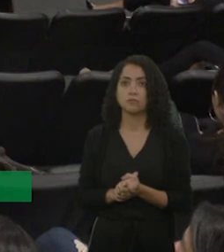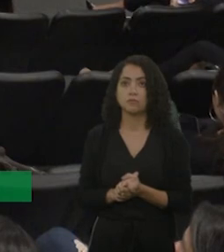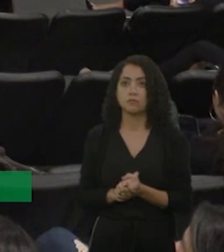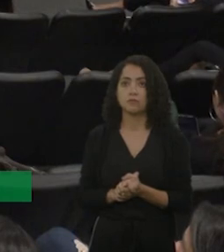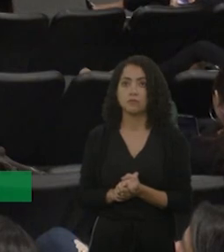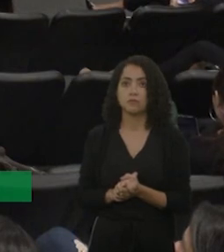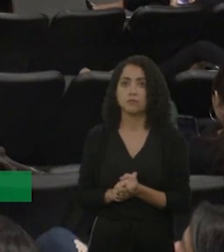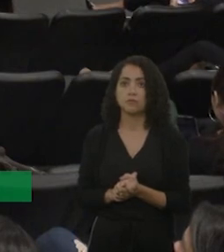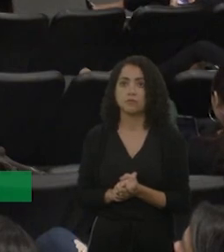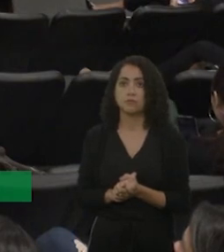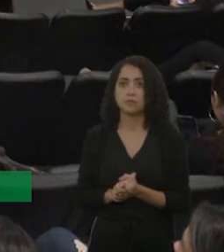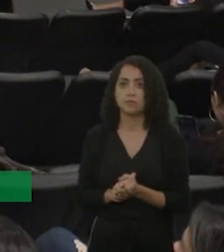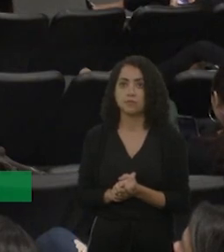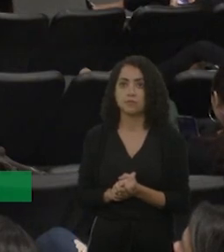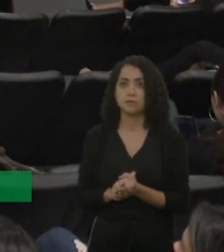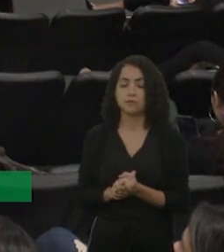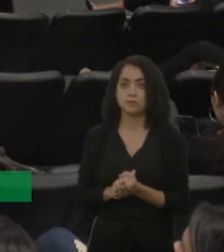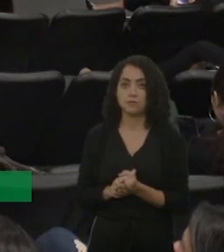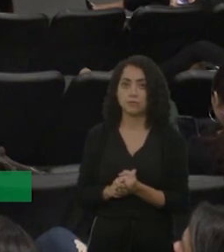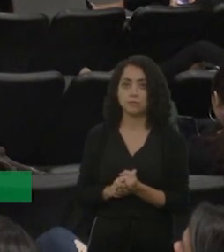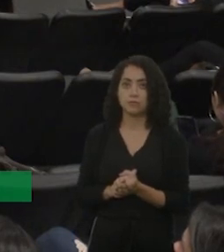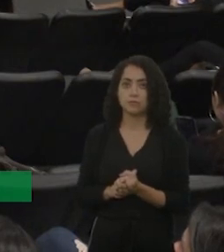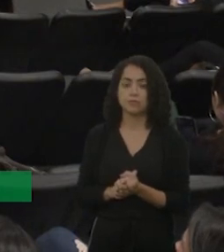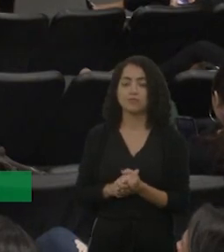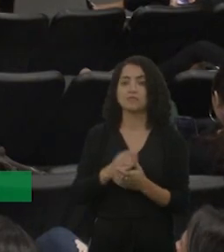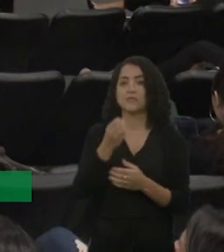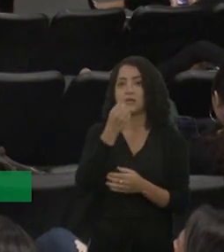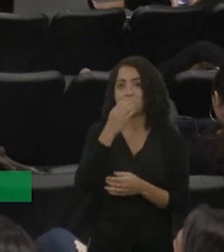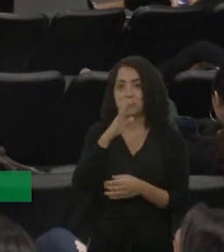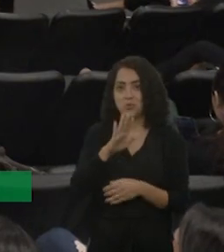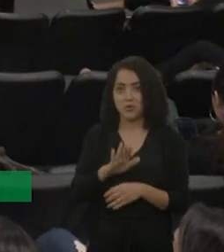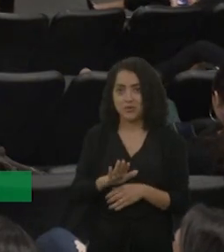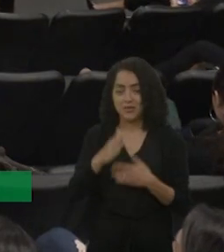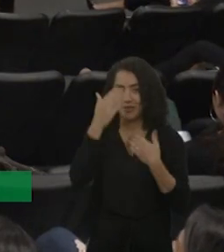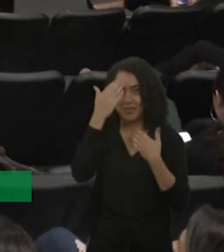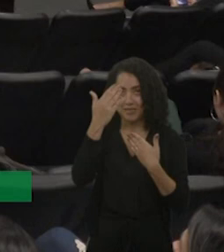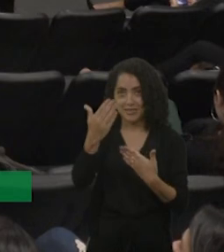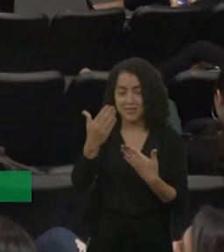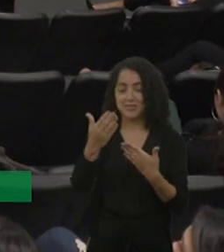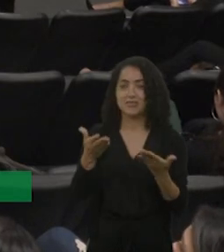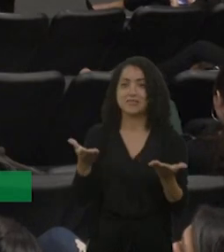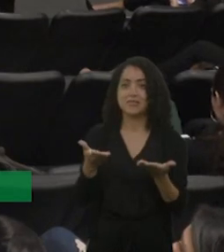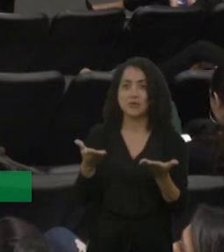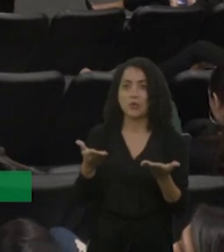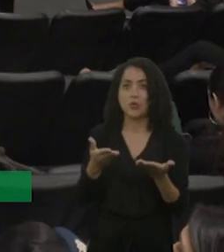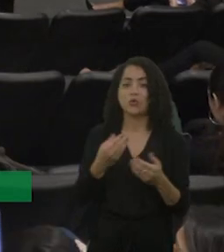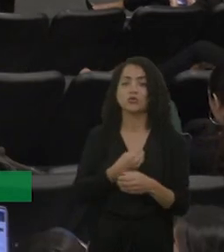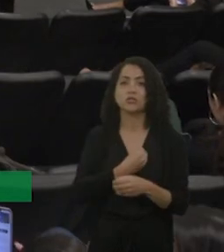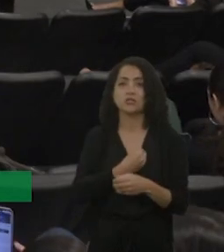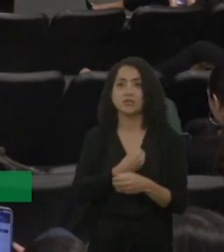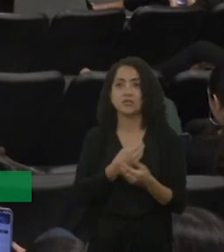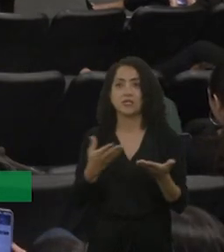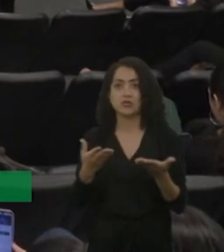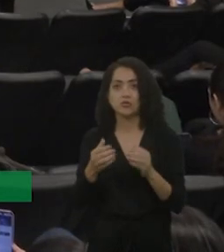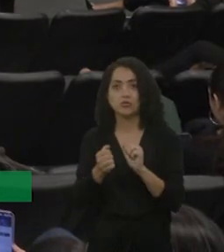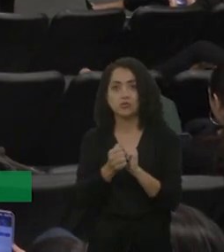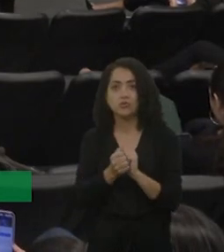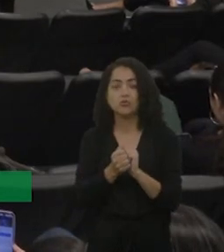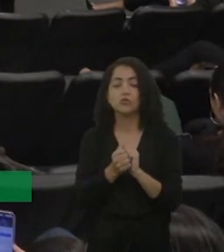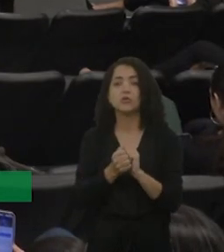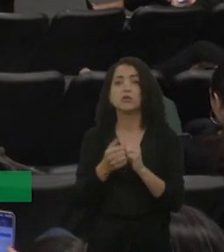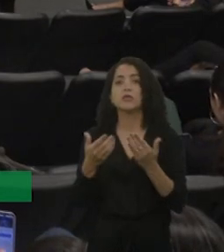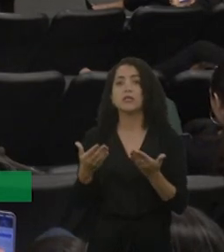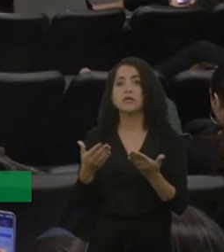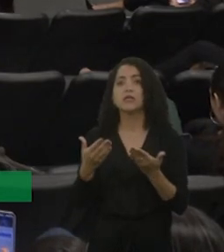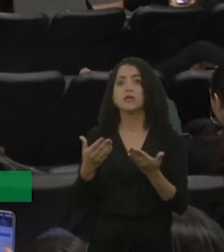Obrigado. Então, boa tarde já, né? Queria agradecer a oportunidade de conversar um pouco com vocês sobre essa